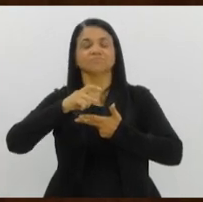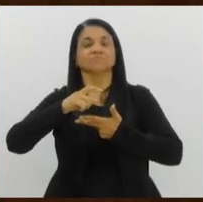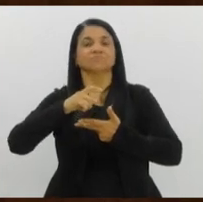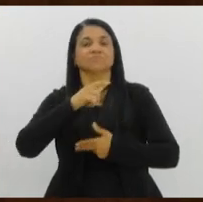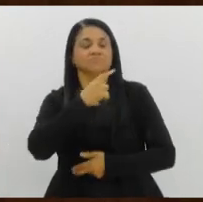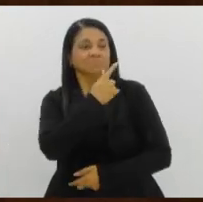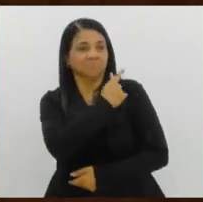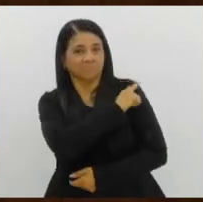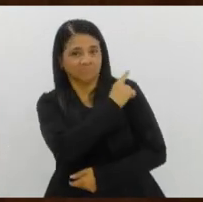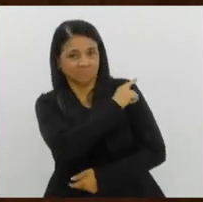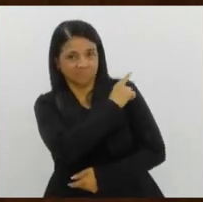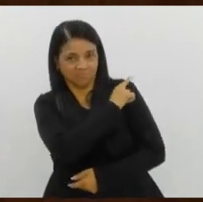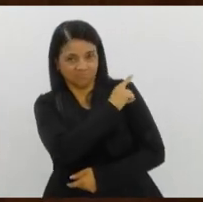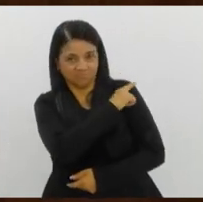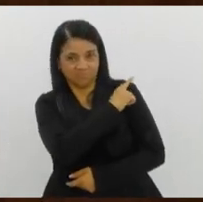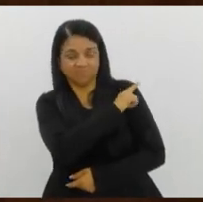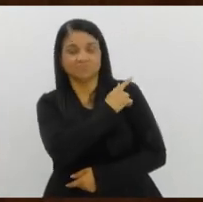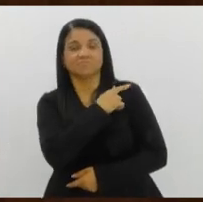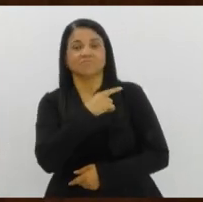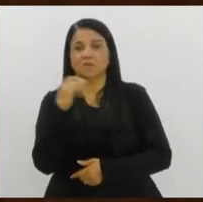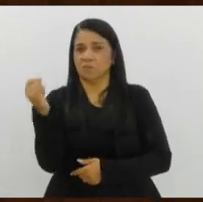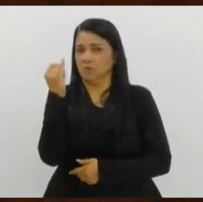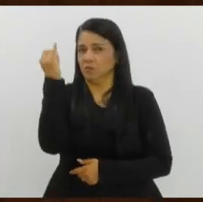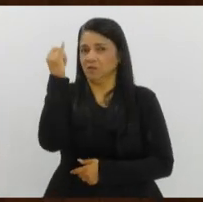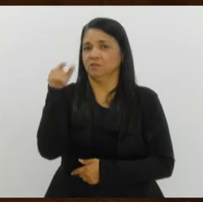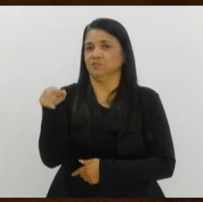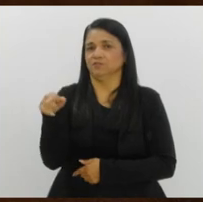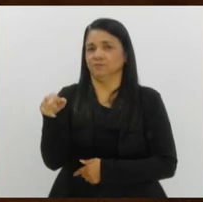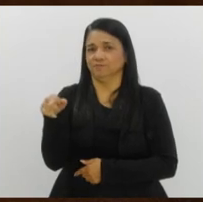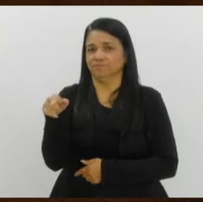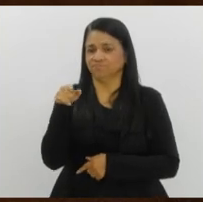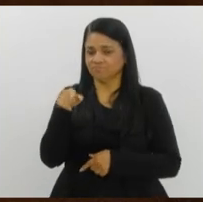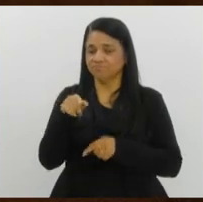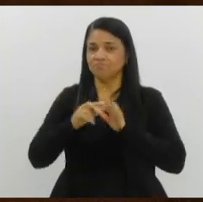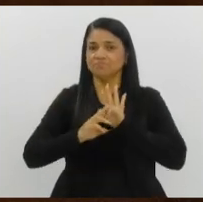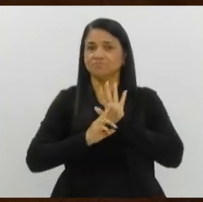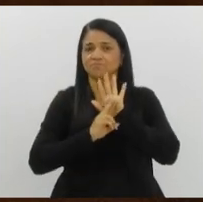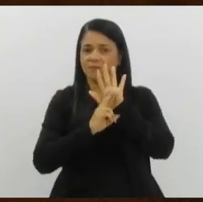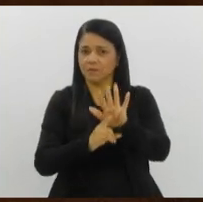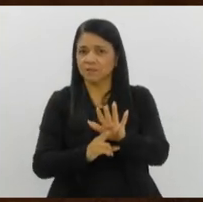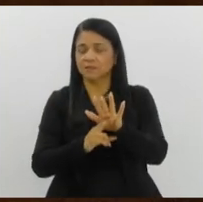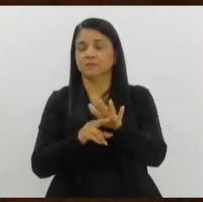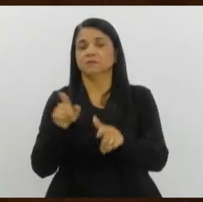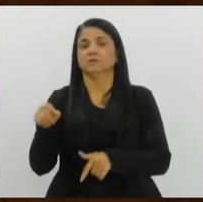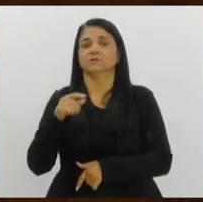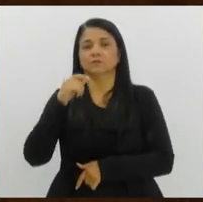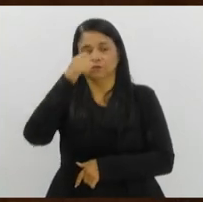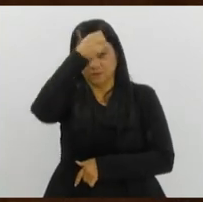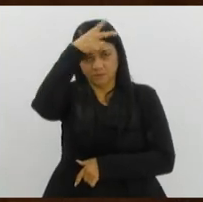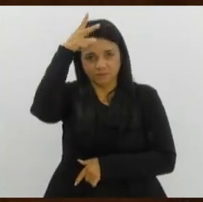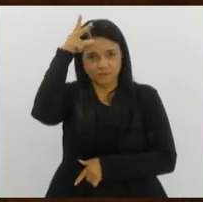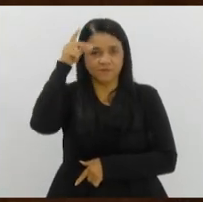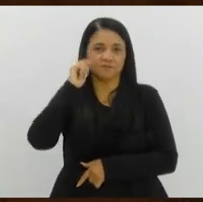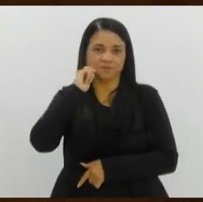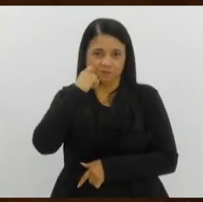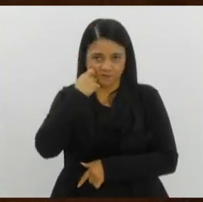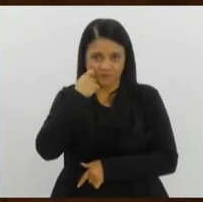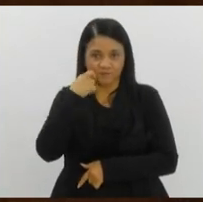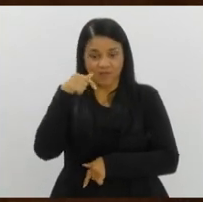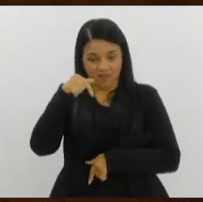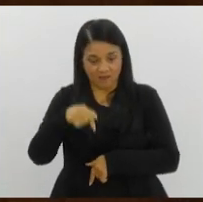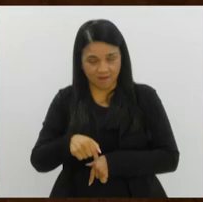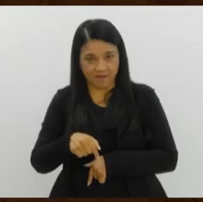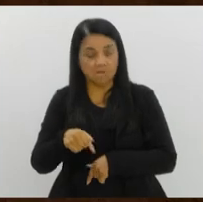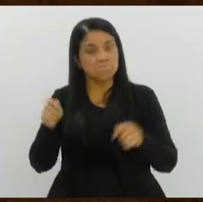já teve. Vossa Excelência representa aqui o nosso querido companheiro Eduardo Paes. E aqui, Vossa